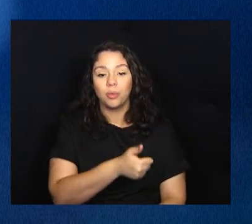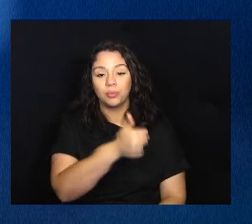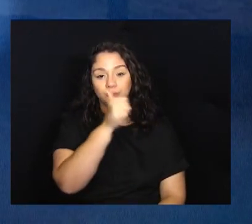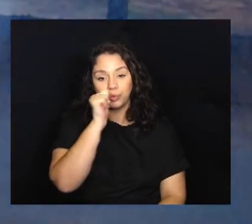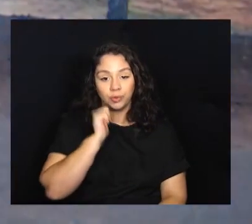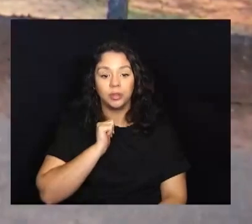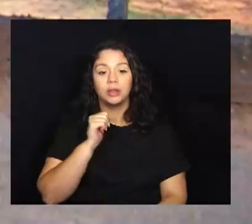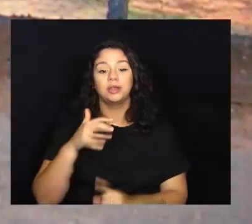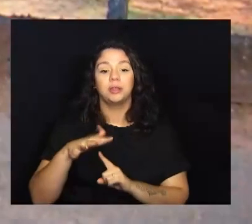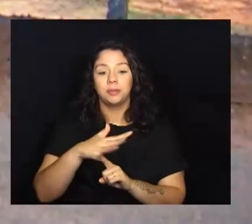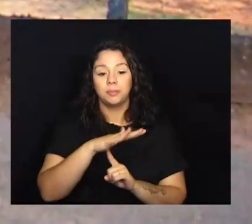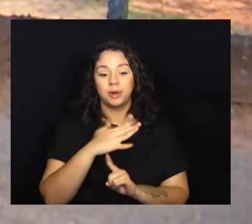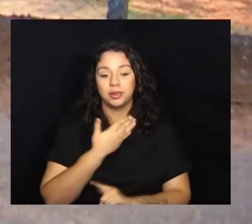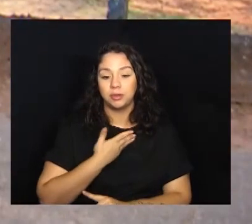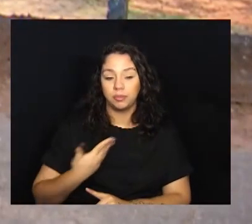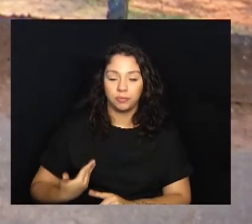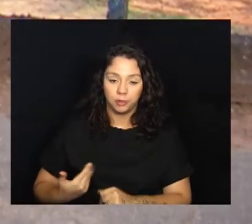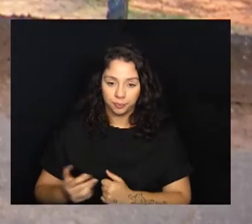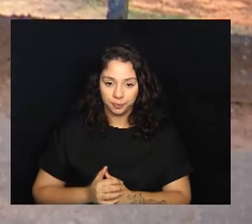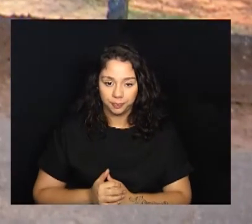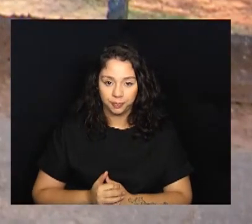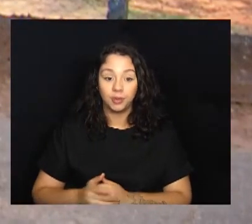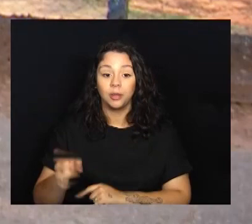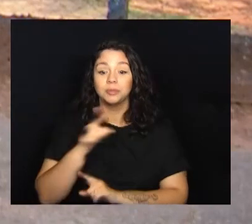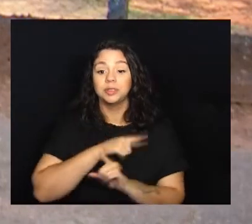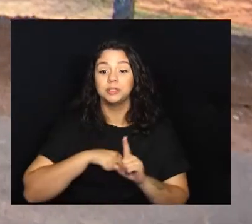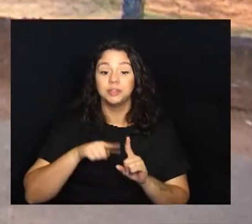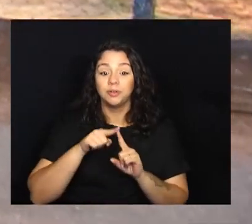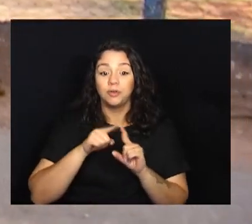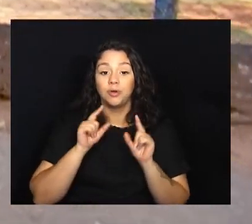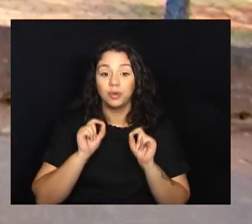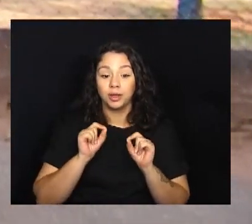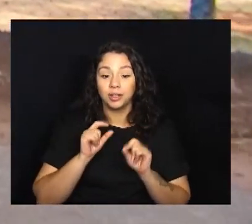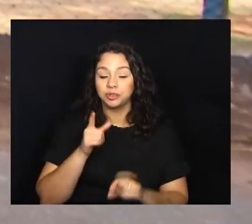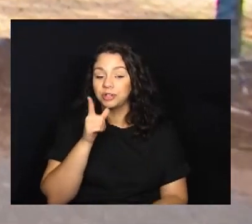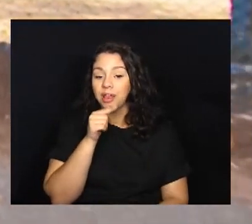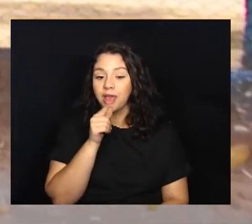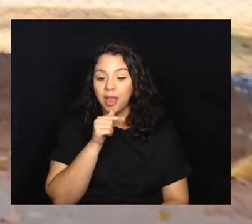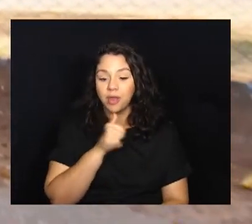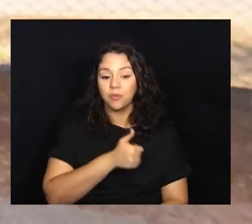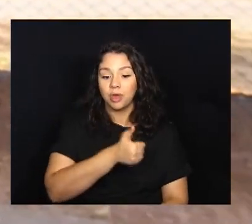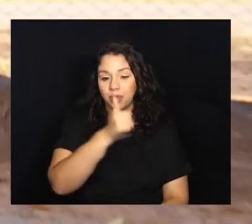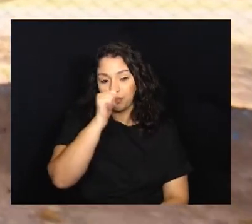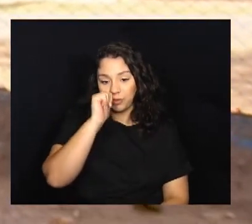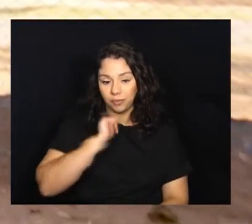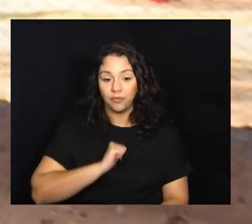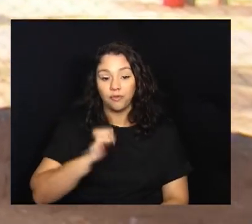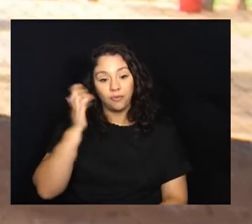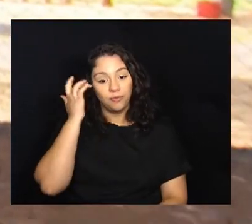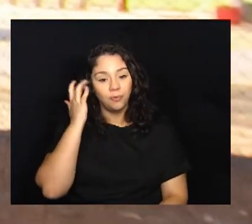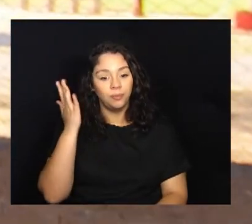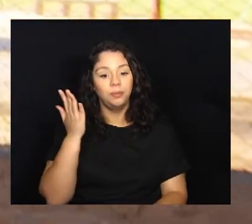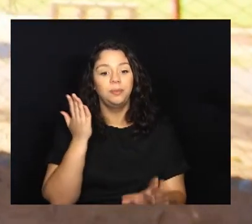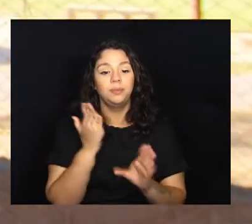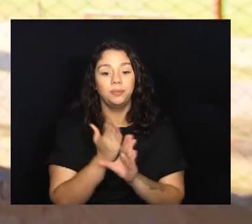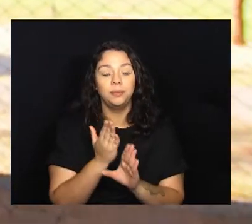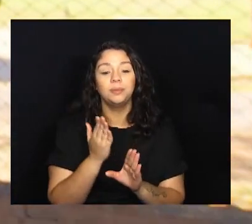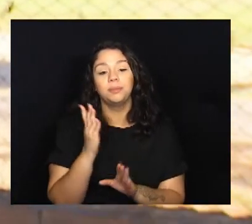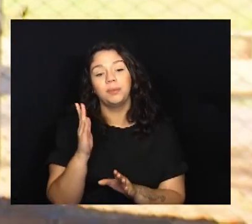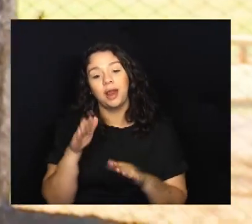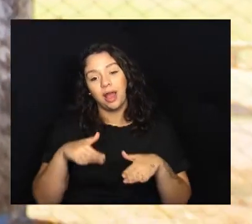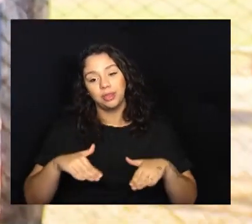praças públicas. O objetivo é oferecer fontes de água potável de fácil acesso para